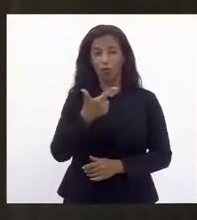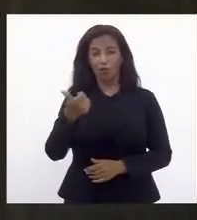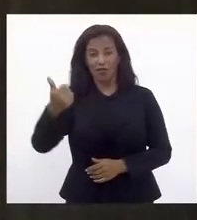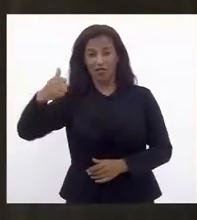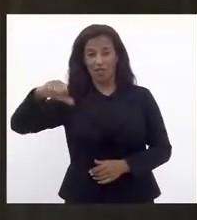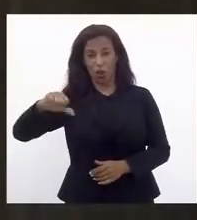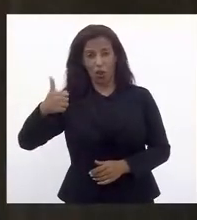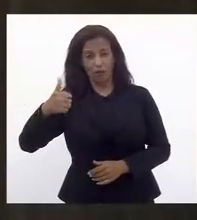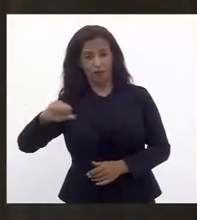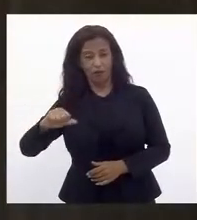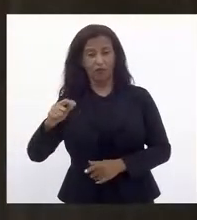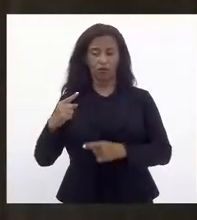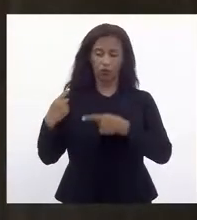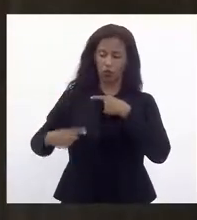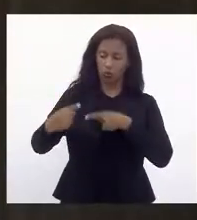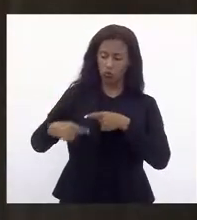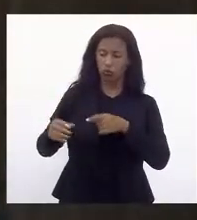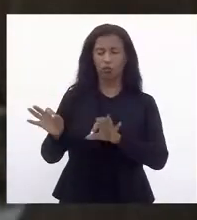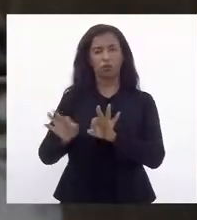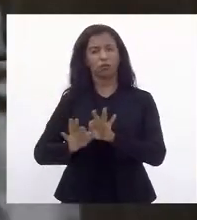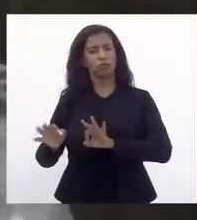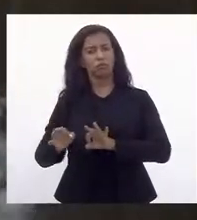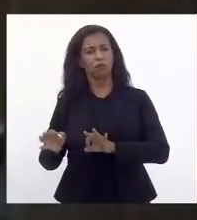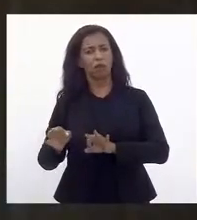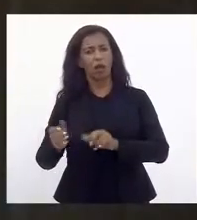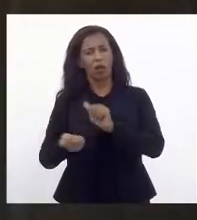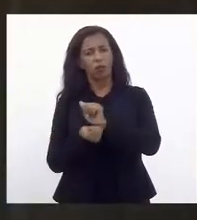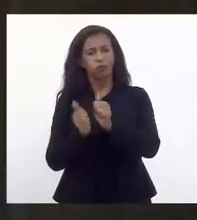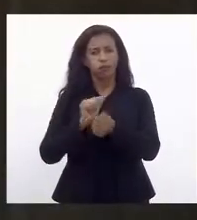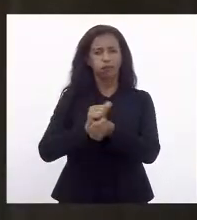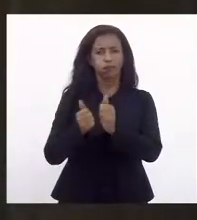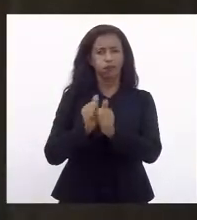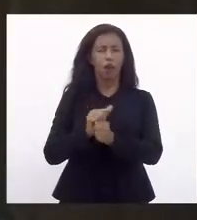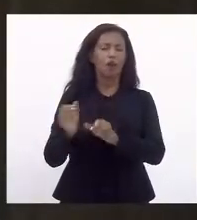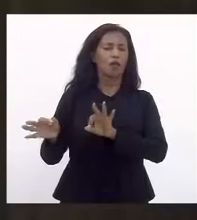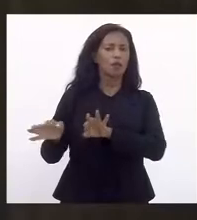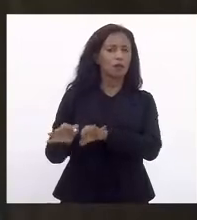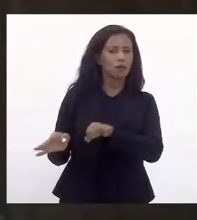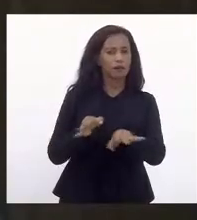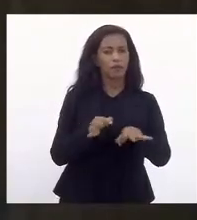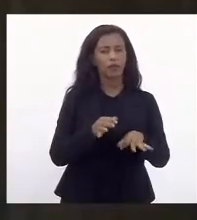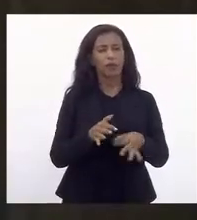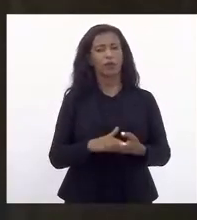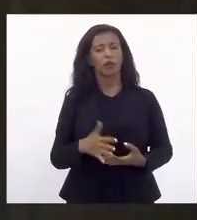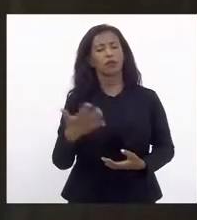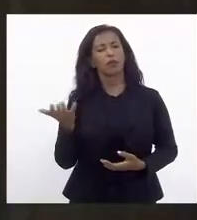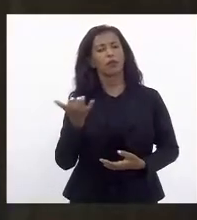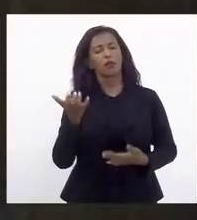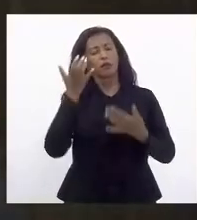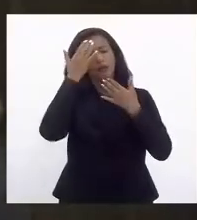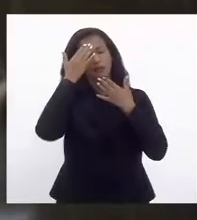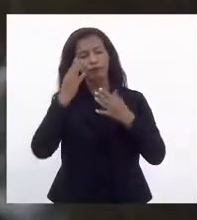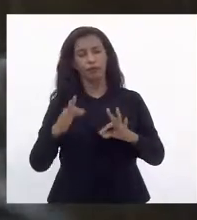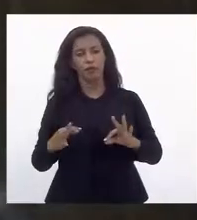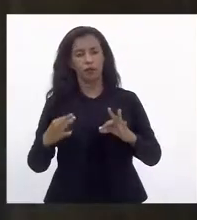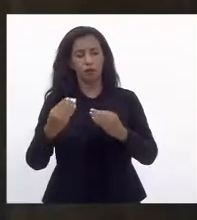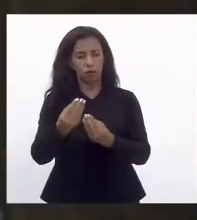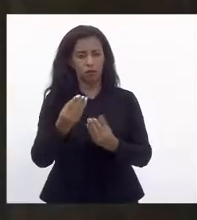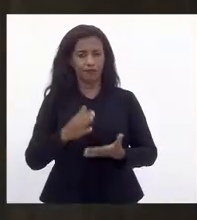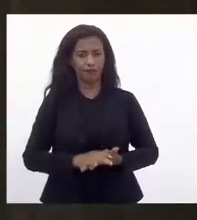2019 discutindo esse projeto, adequando esse projeto, e eu quero agradecer todos